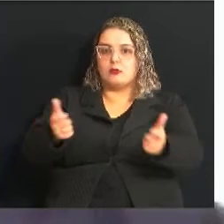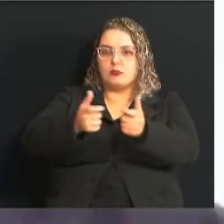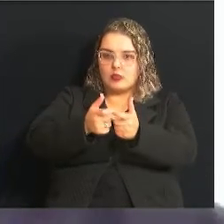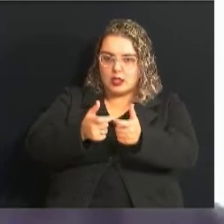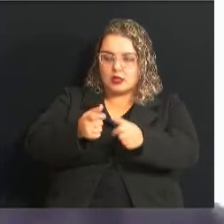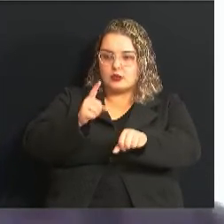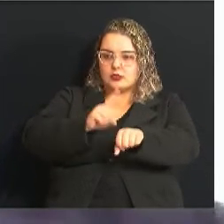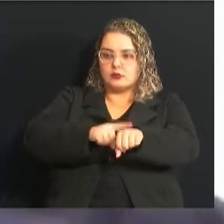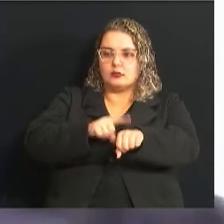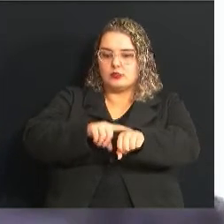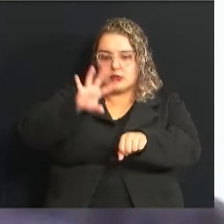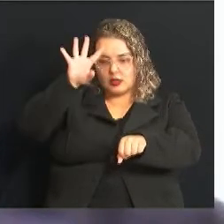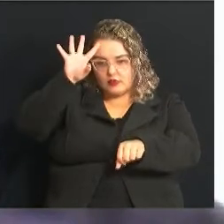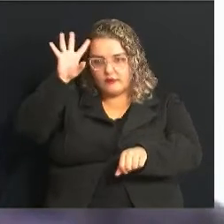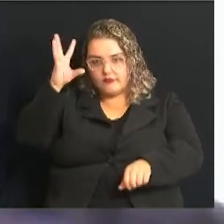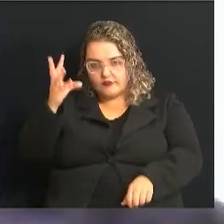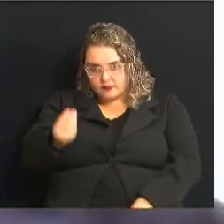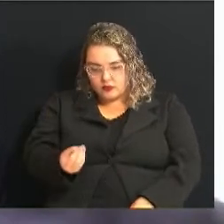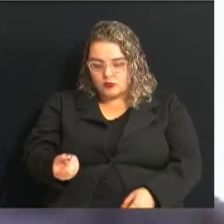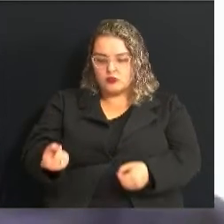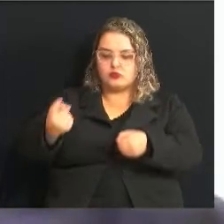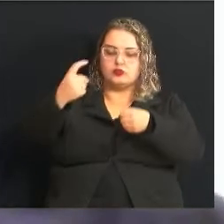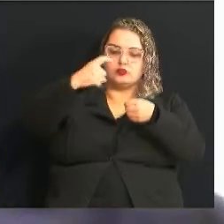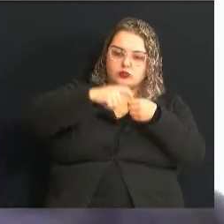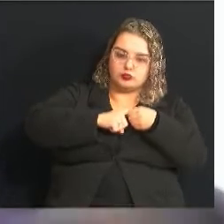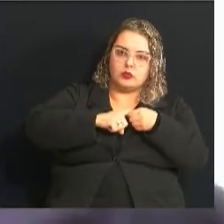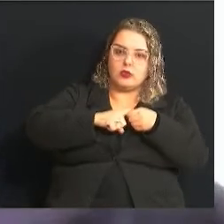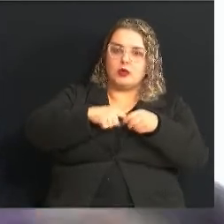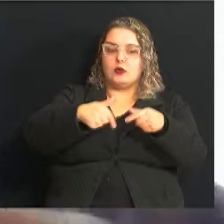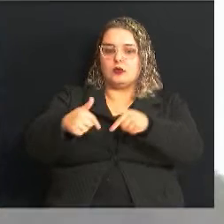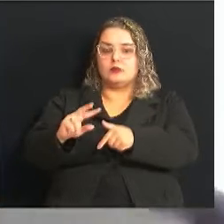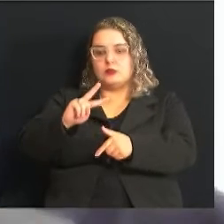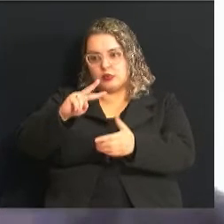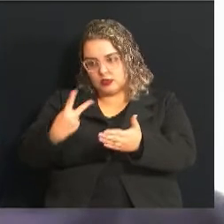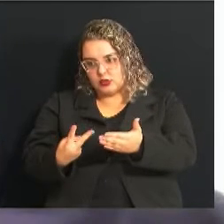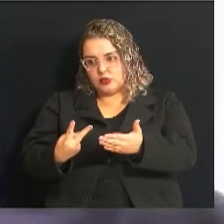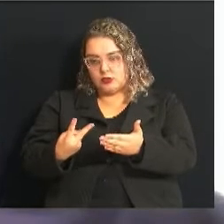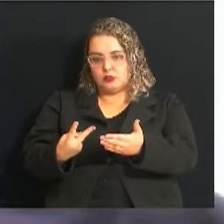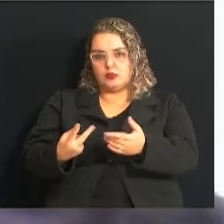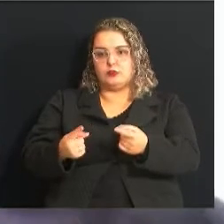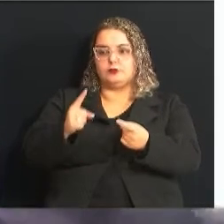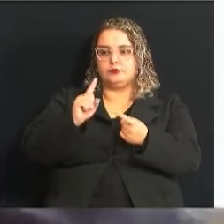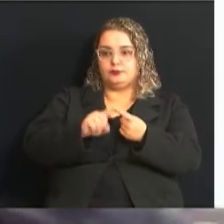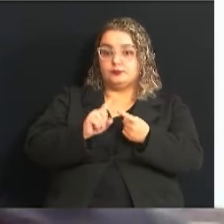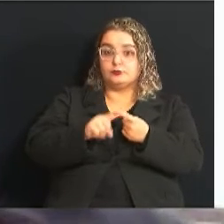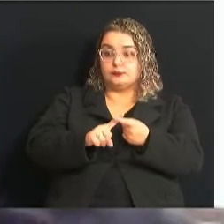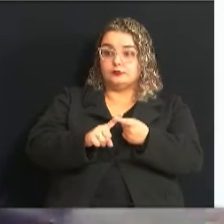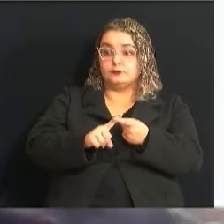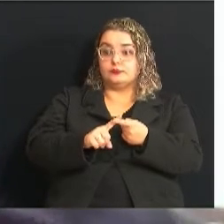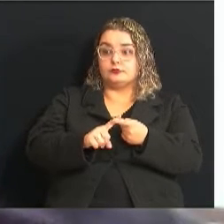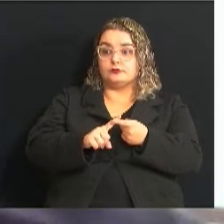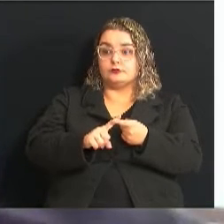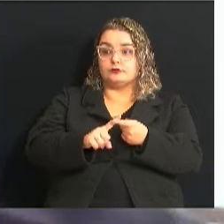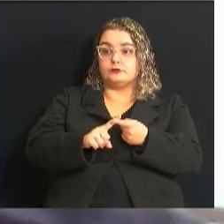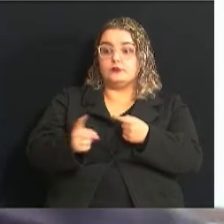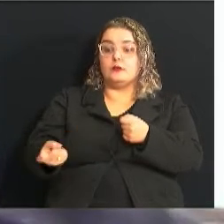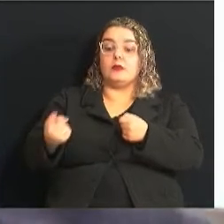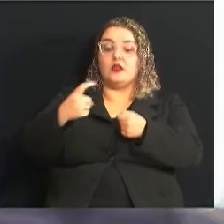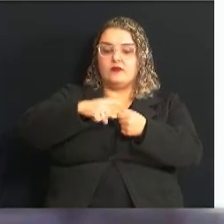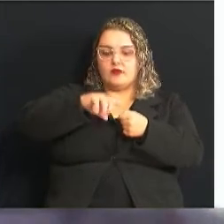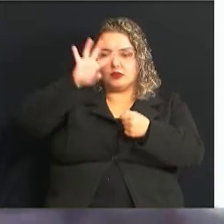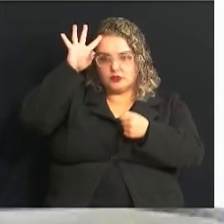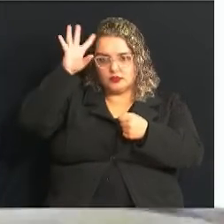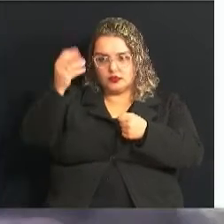esse conhecimento e você faz um trabalho duplo, né, A gente, ao mesmo tempo em que a gente retoma o conhecimento,